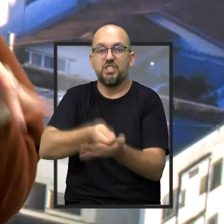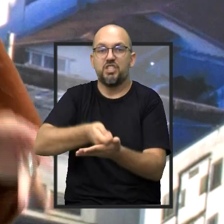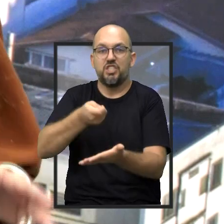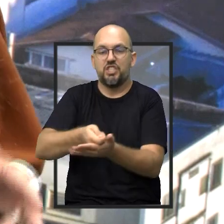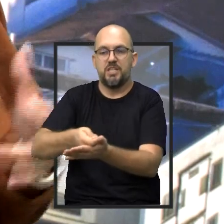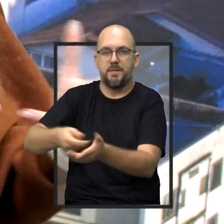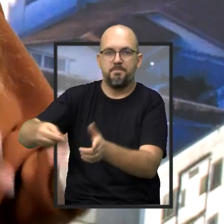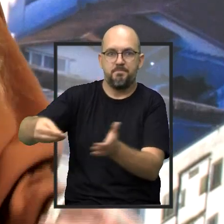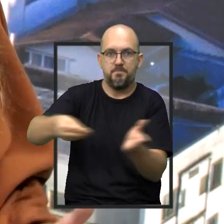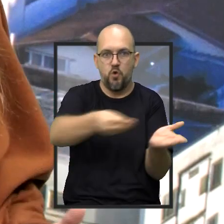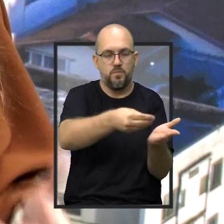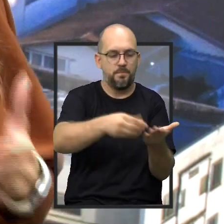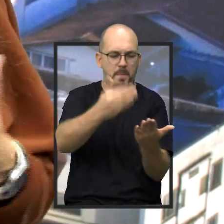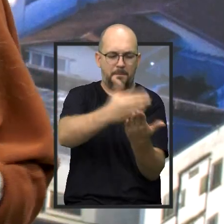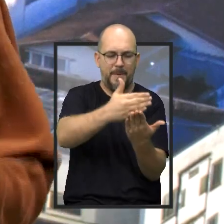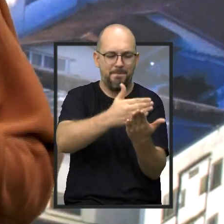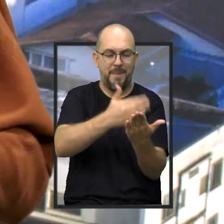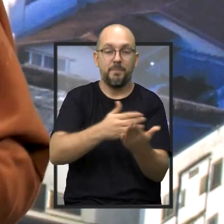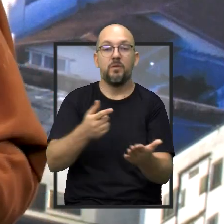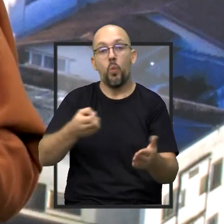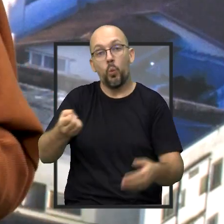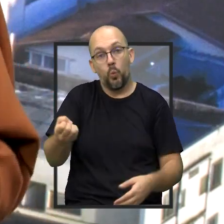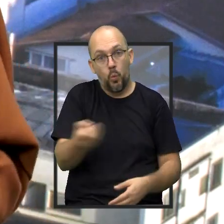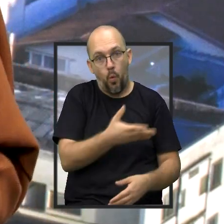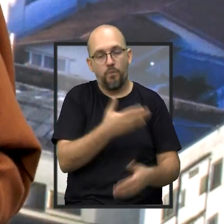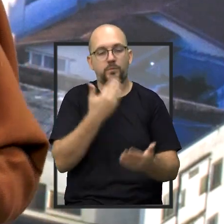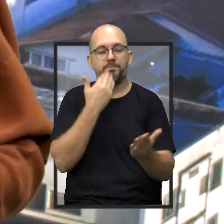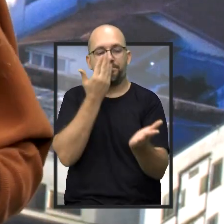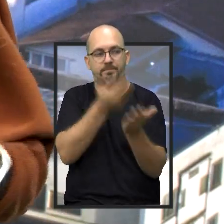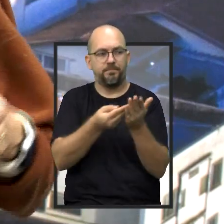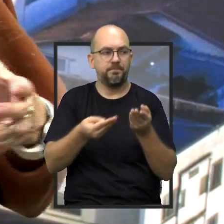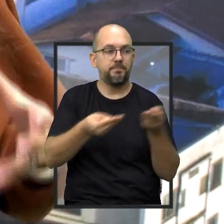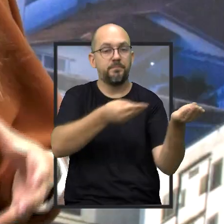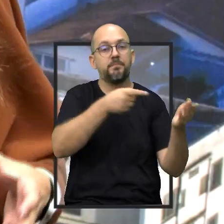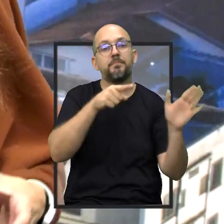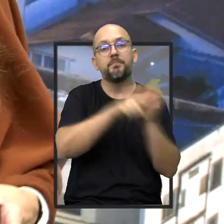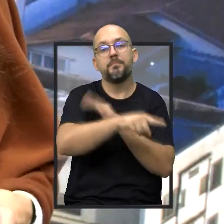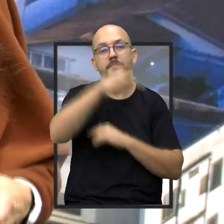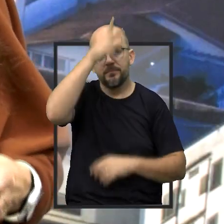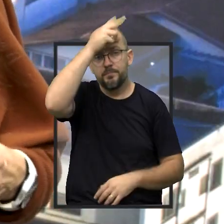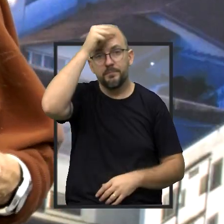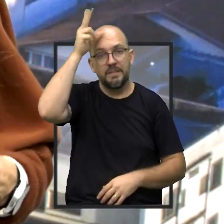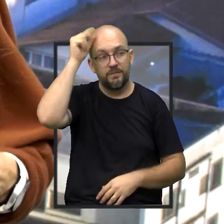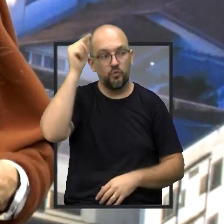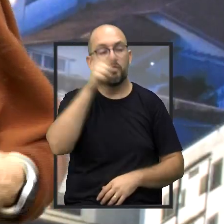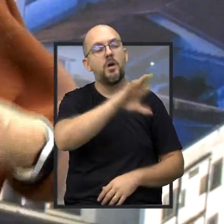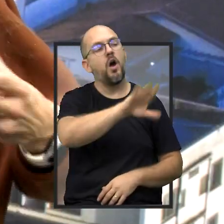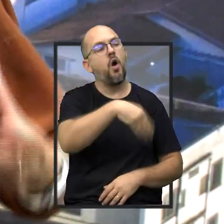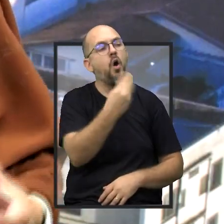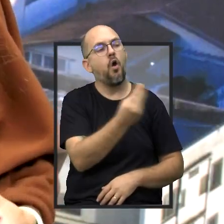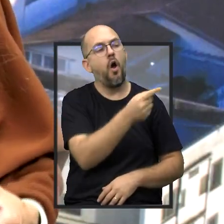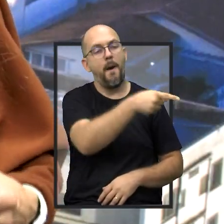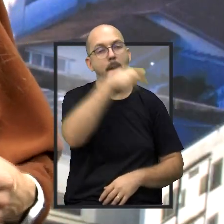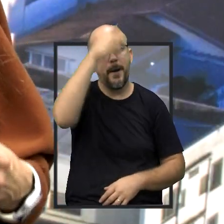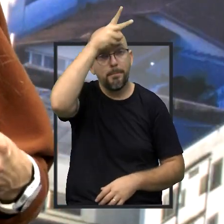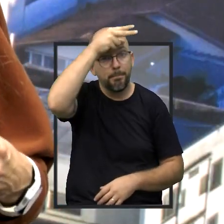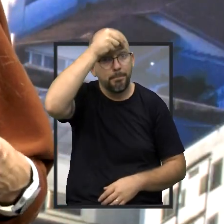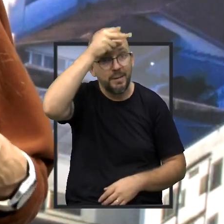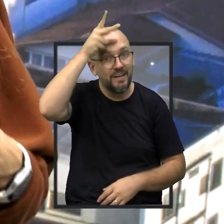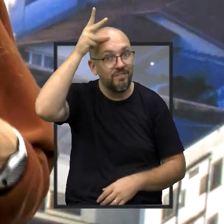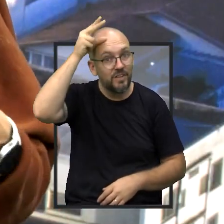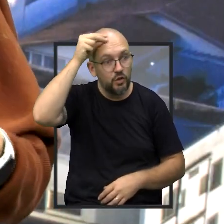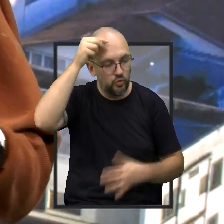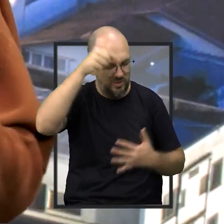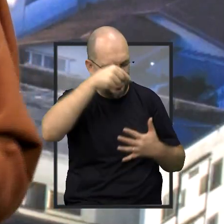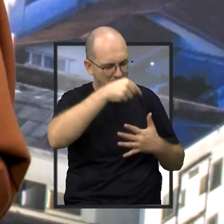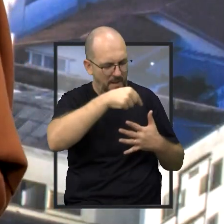E aí agora, num novo requerimento, nós estamos perguntando para o município como é que a cidade de Jaú, como é que a prefeitura